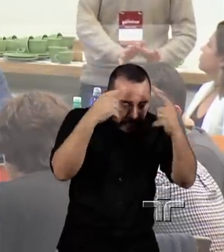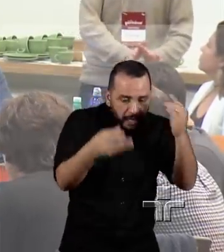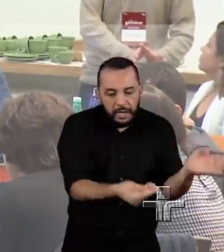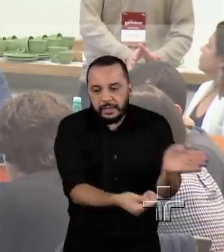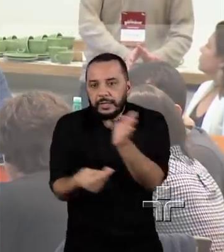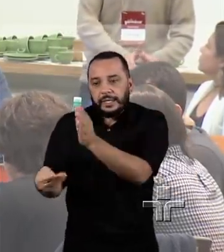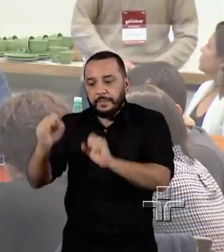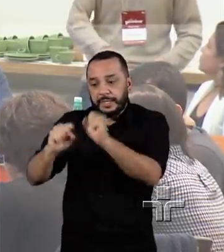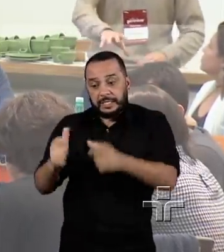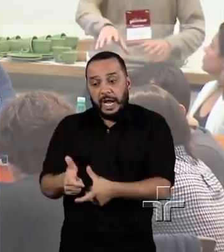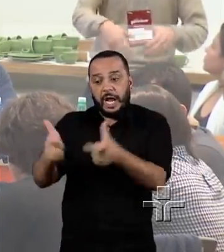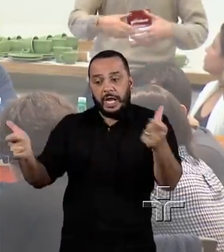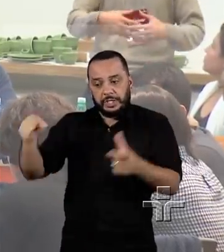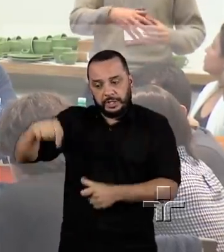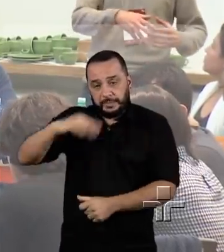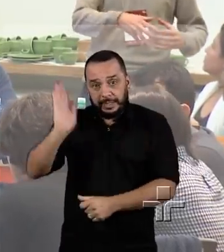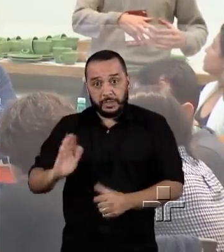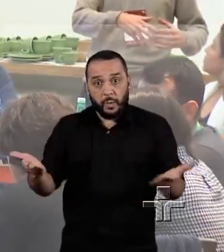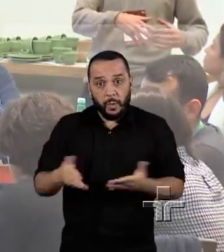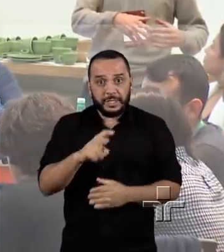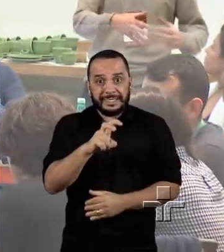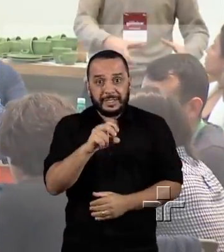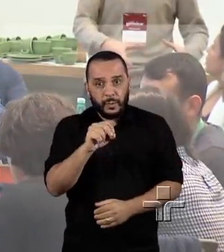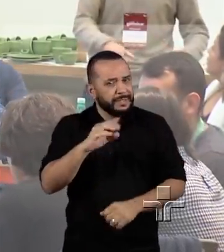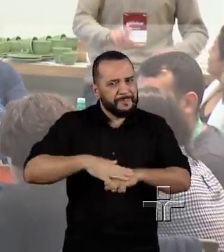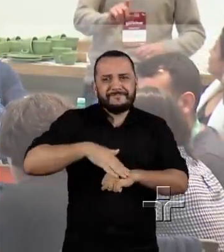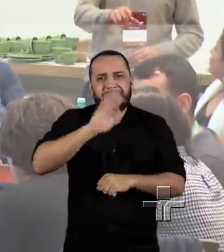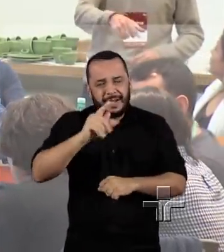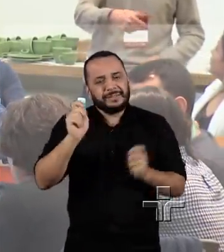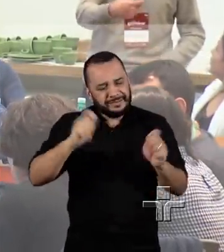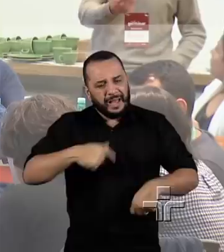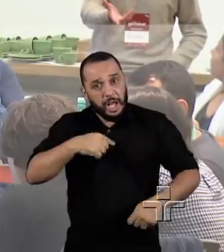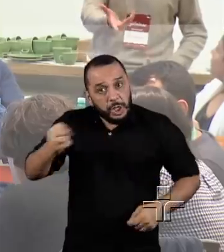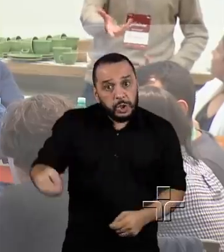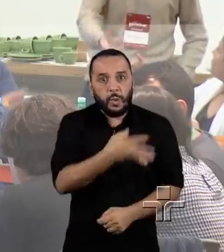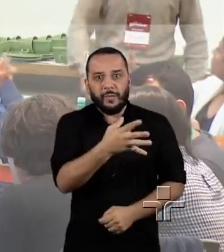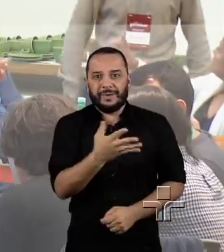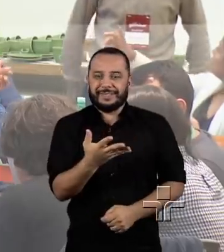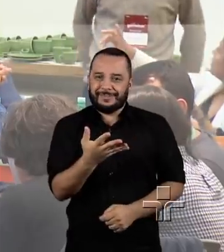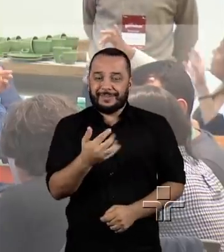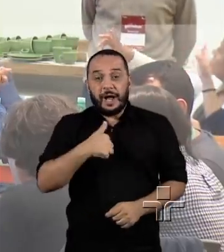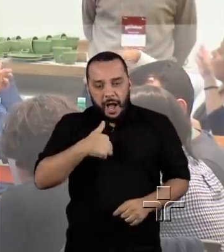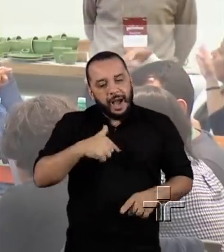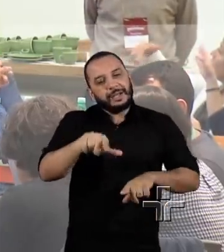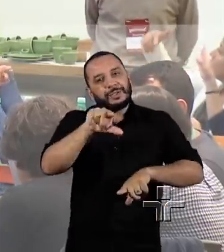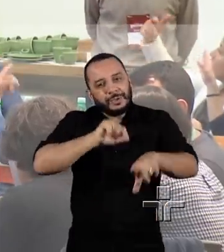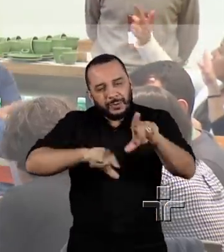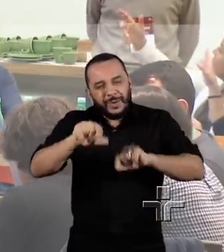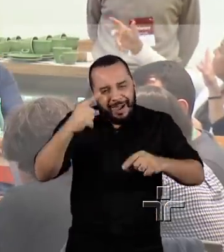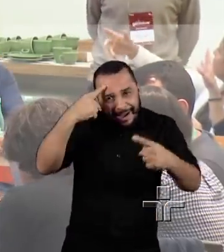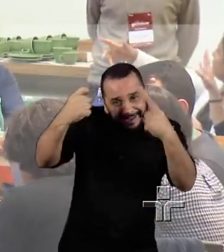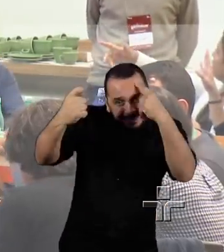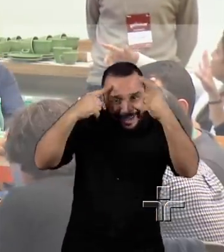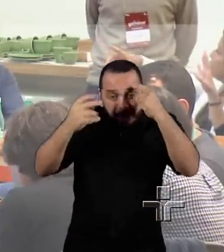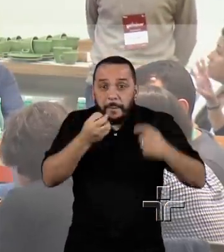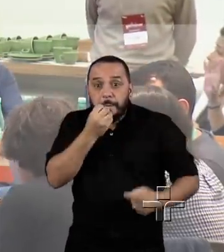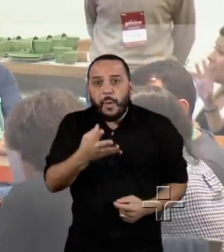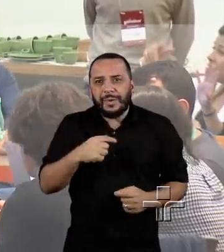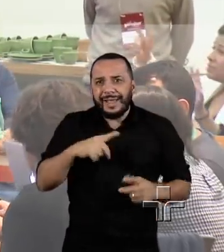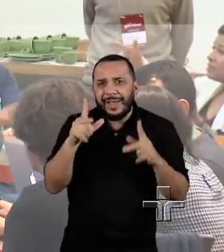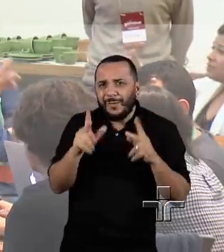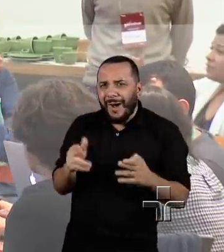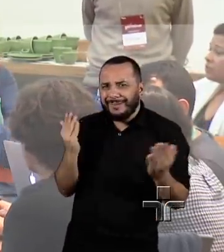Hoje, mais de 50 companhias abrem espaço para inovação. A escolha de boas ideias criou uma espécie